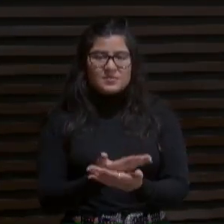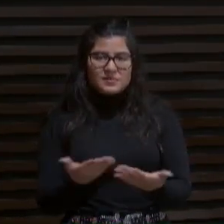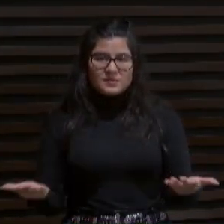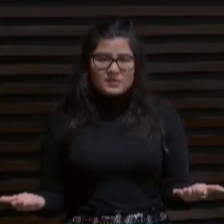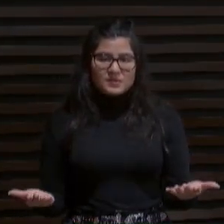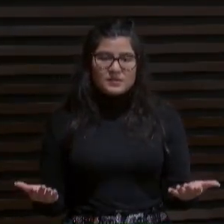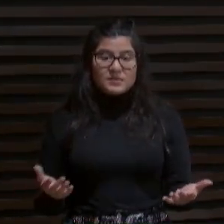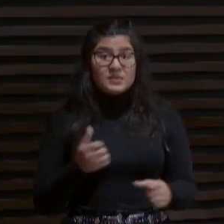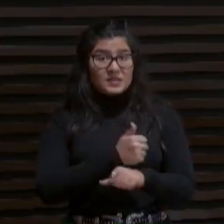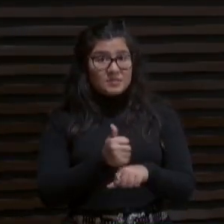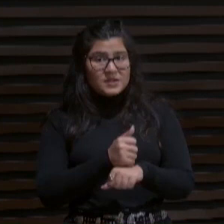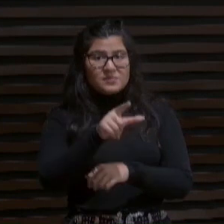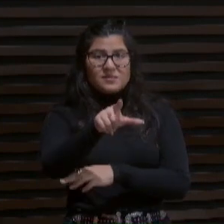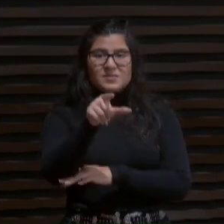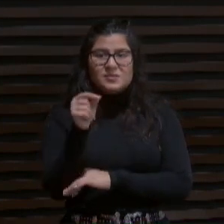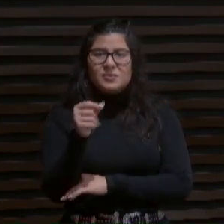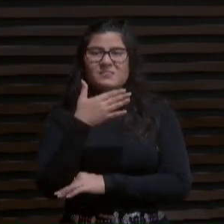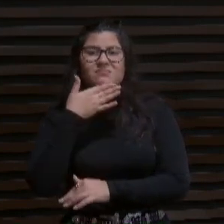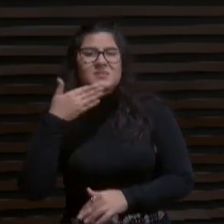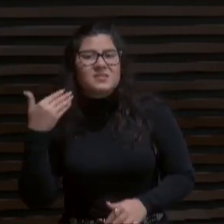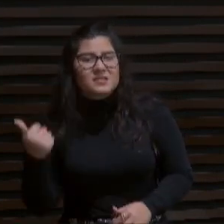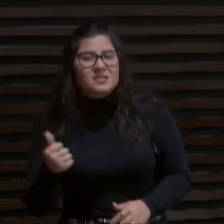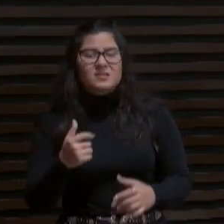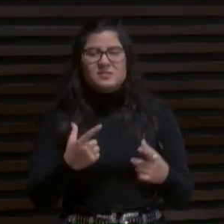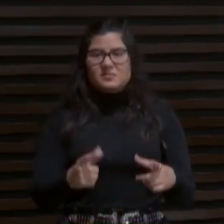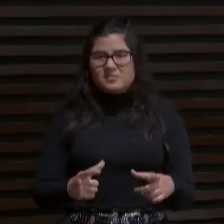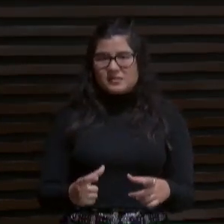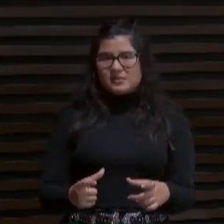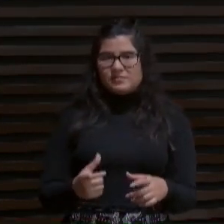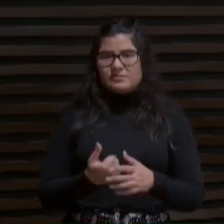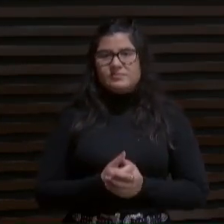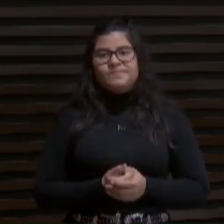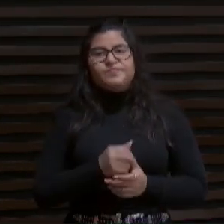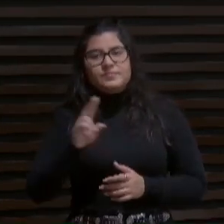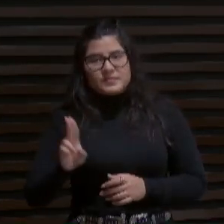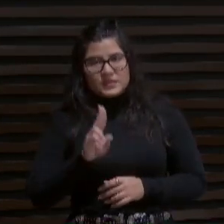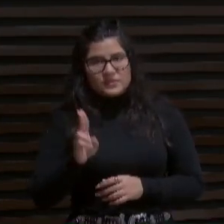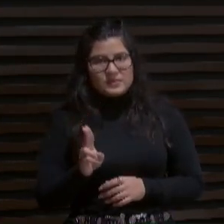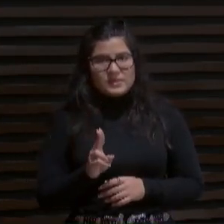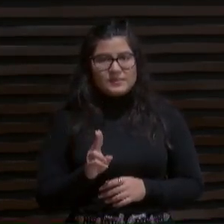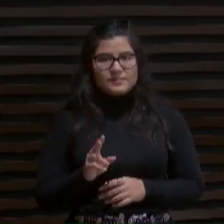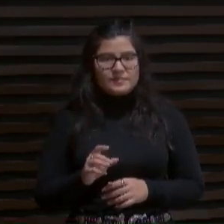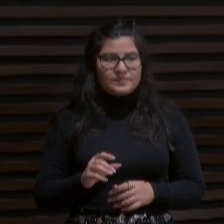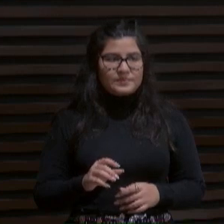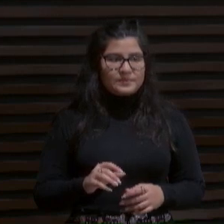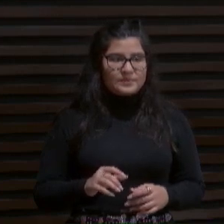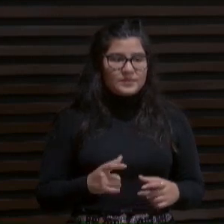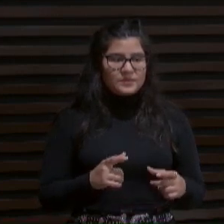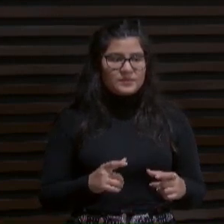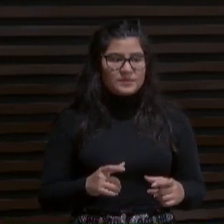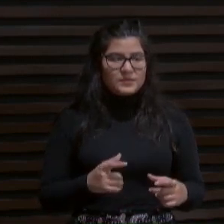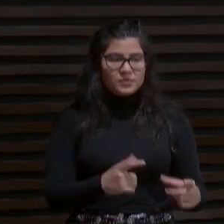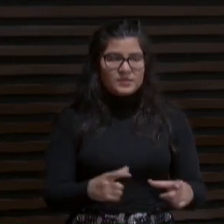escolhe aquilo que seria o melhor lugar para começar a usar aquela terra. Não seria um lugar muito